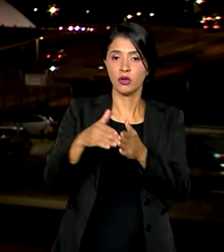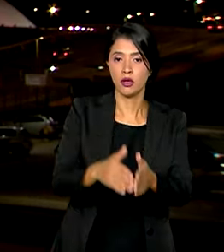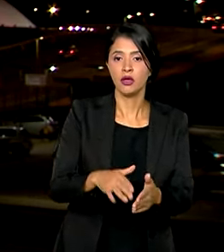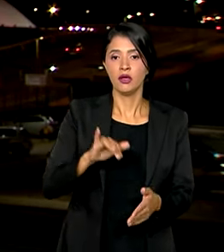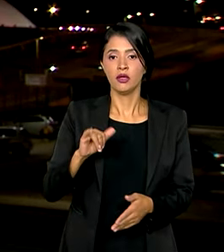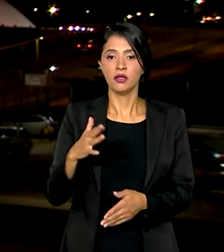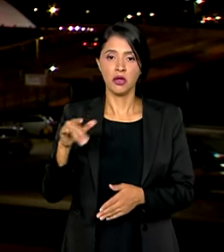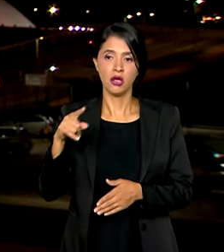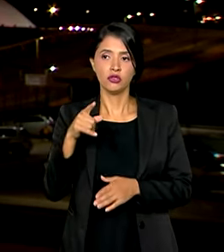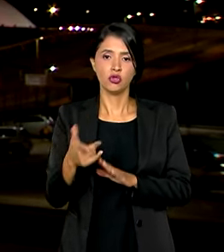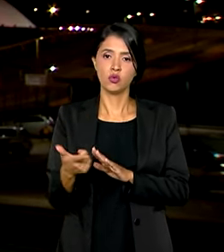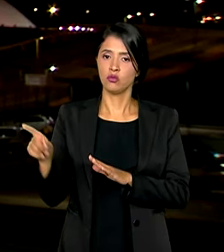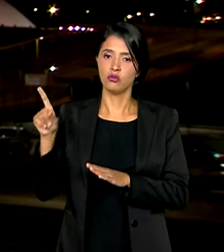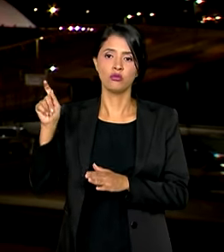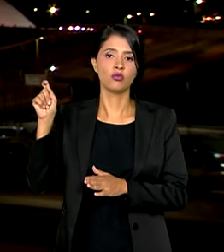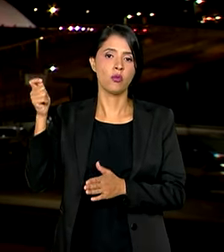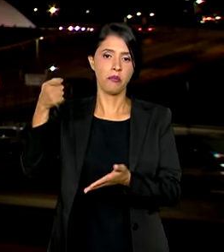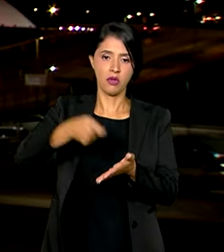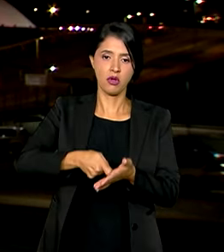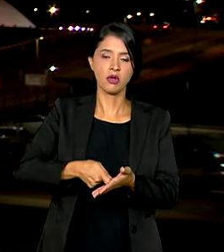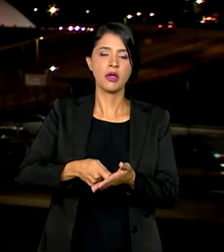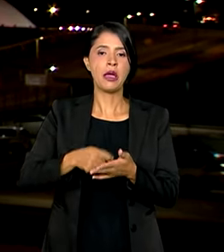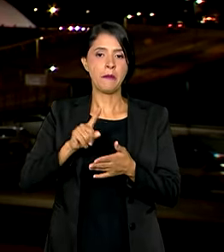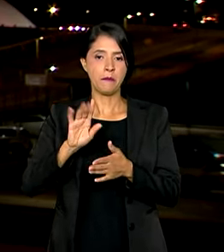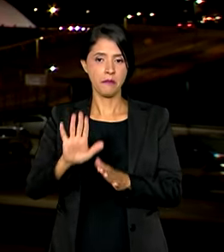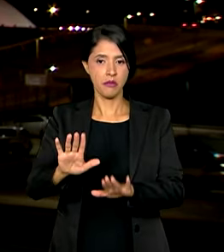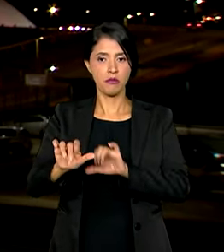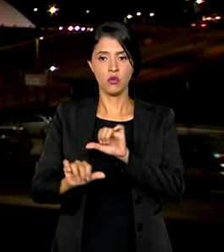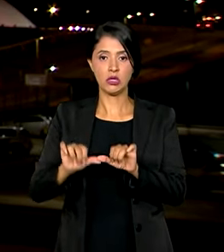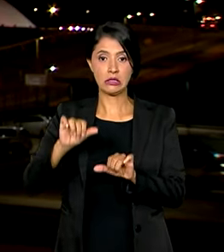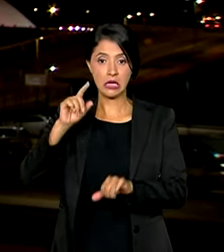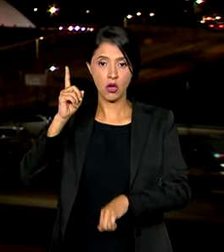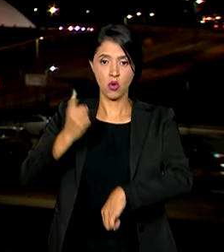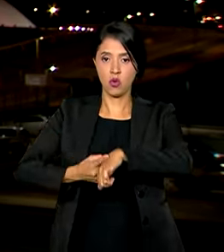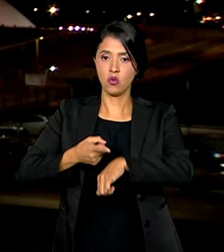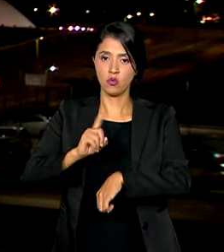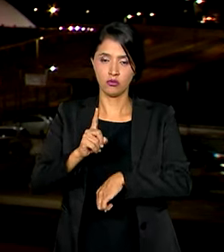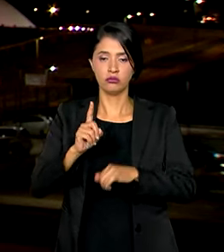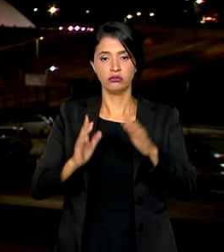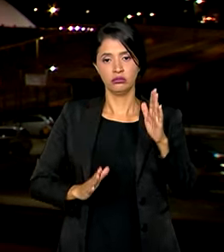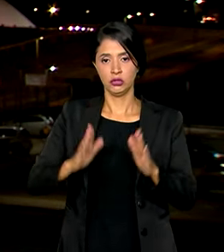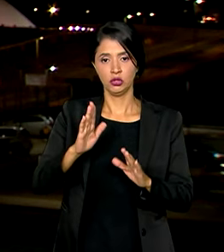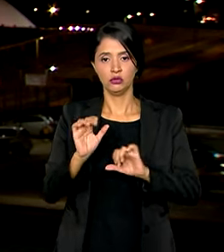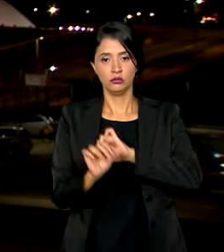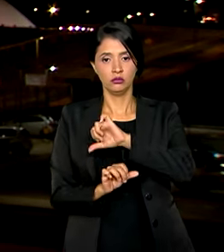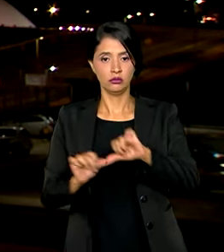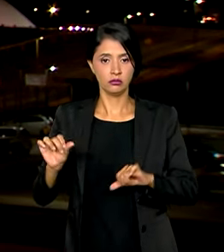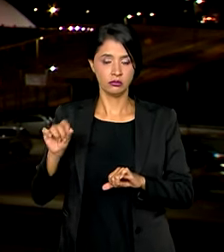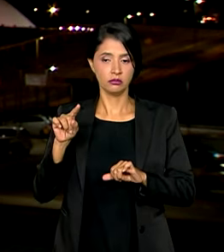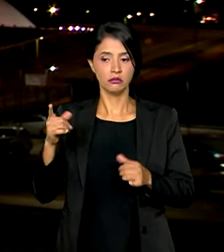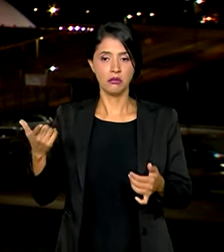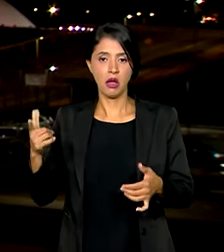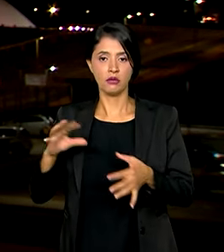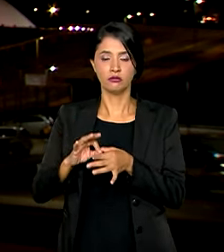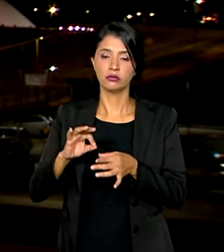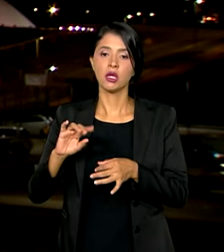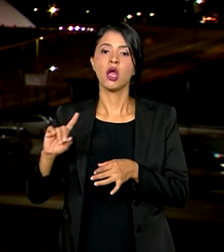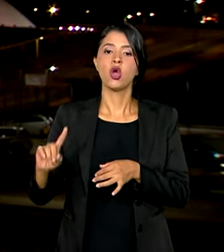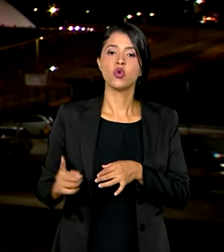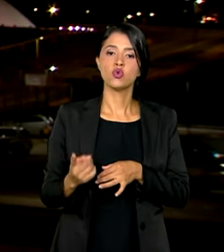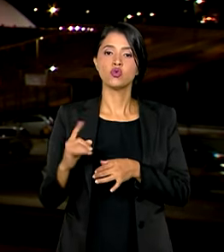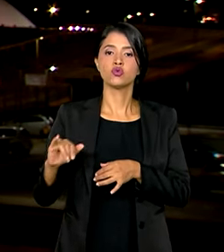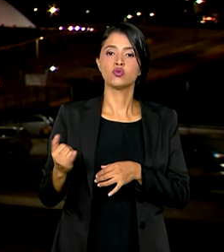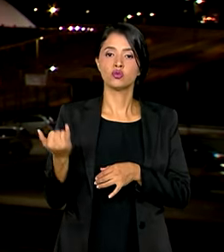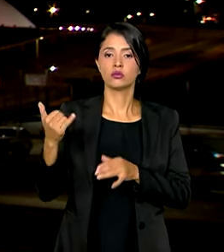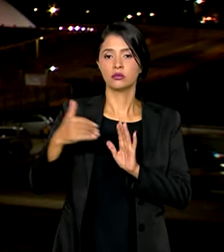não pagam tributos. Mas as mudanças não serão imediatas. O período de transição para a unificação dos tributos vai